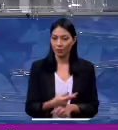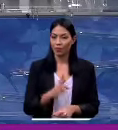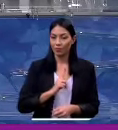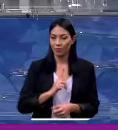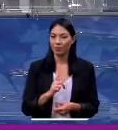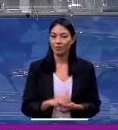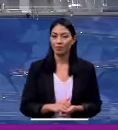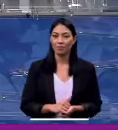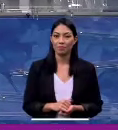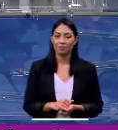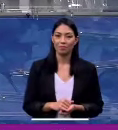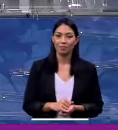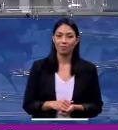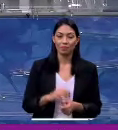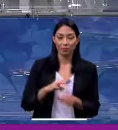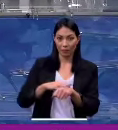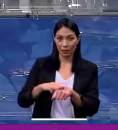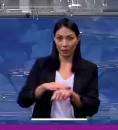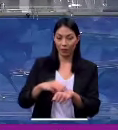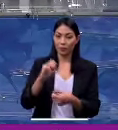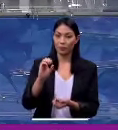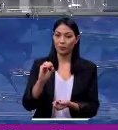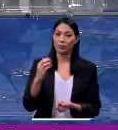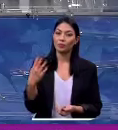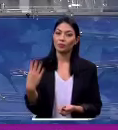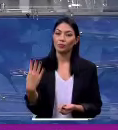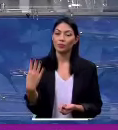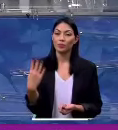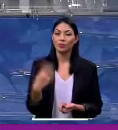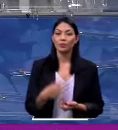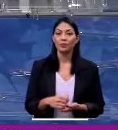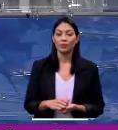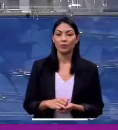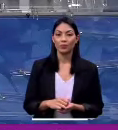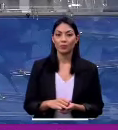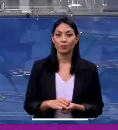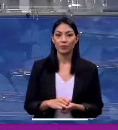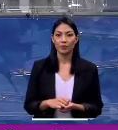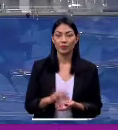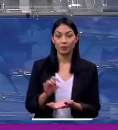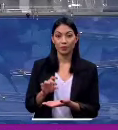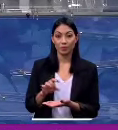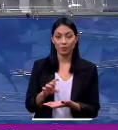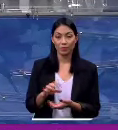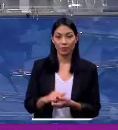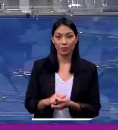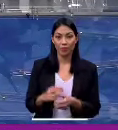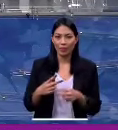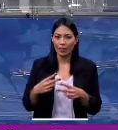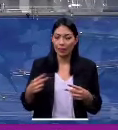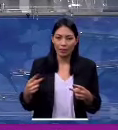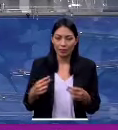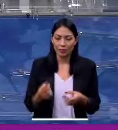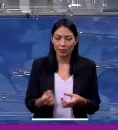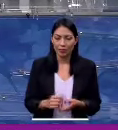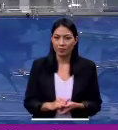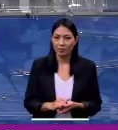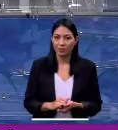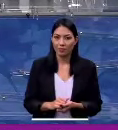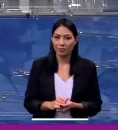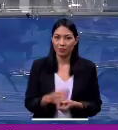número 04. Marrom 04. Loto Fácil com muitas novidades para